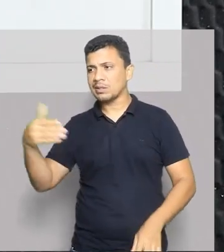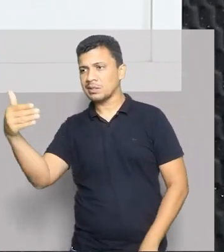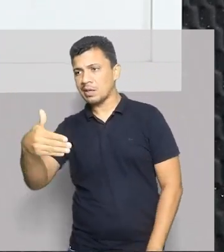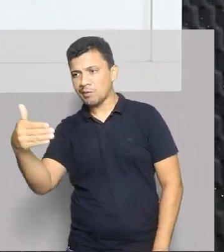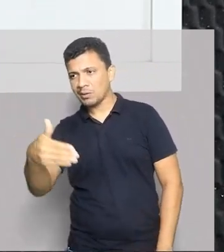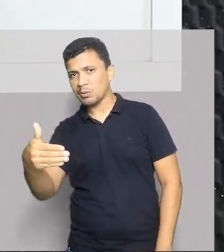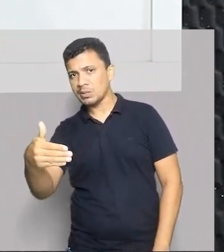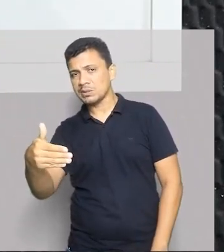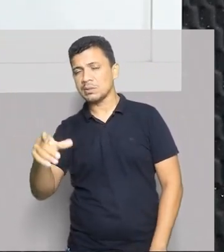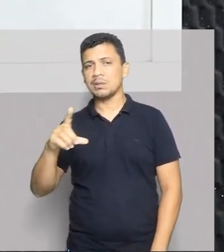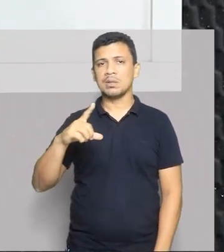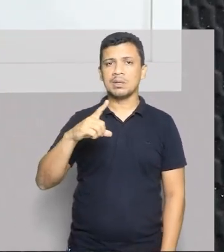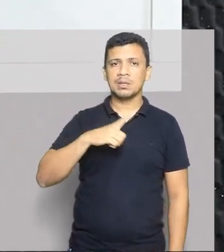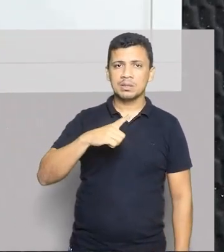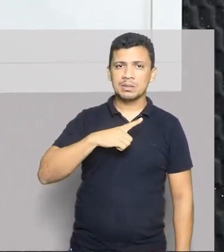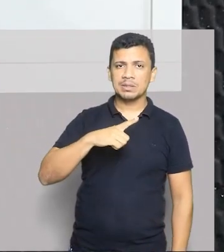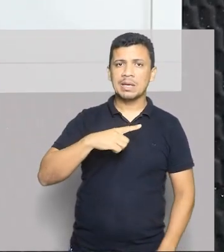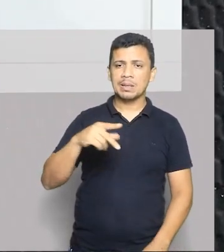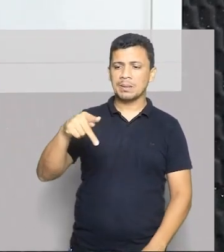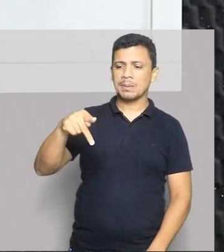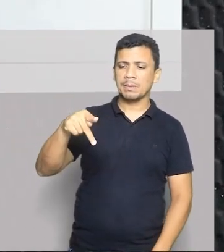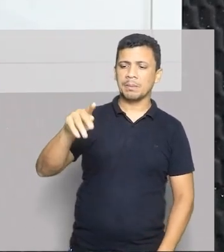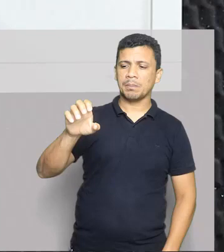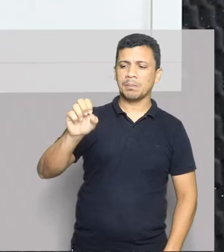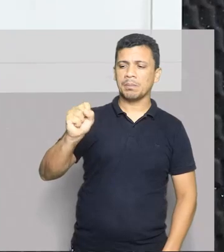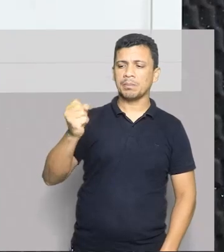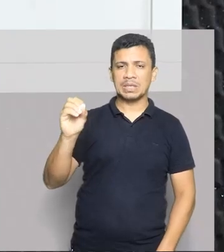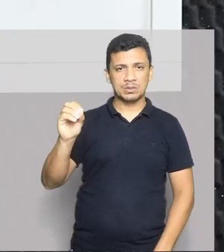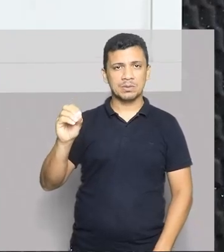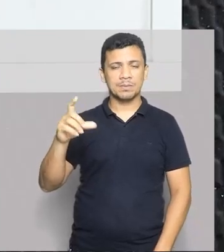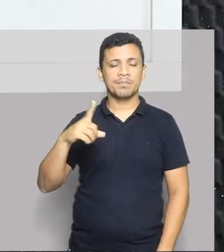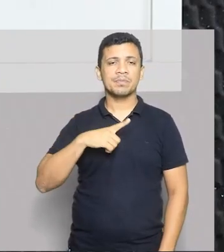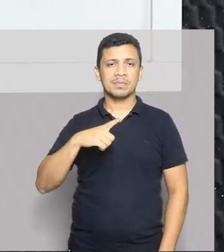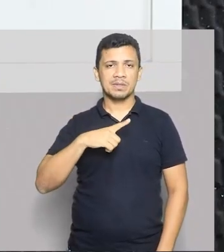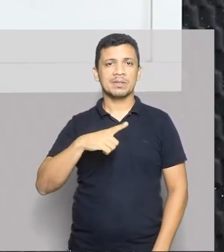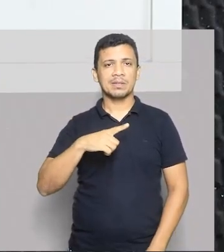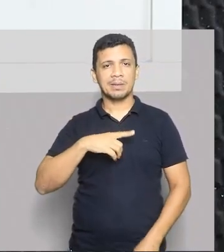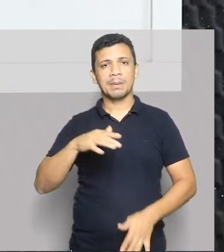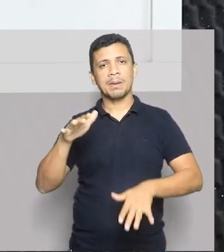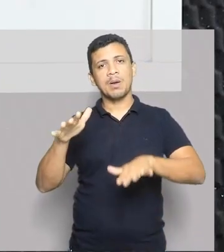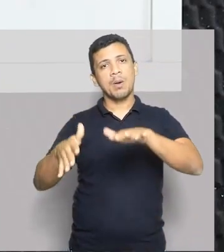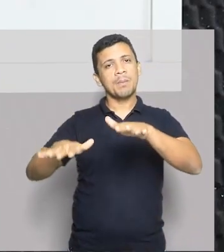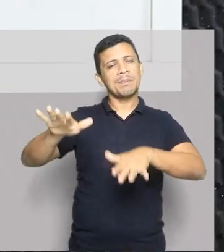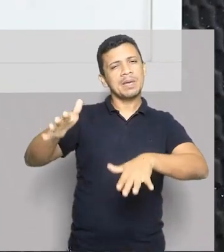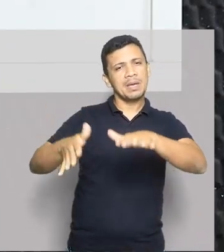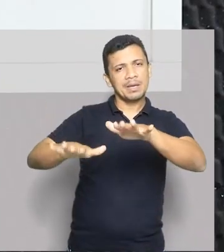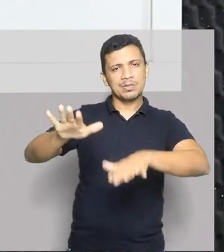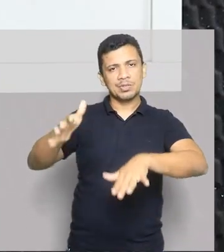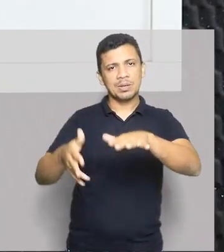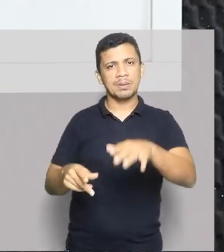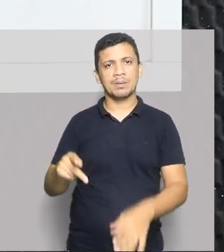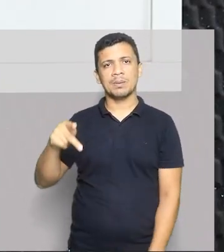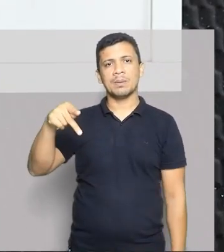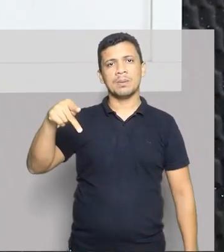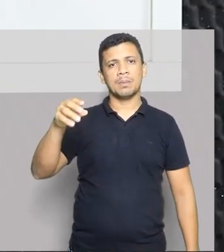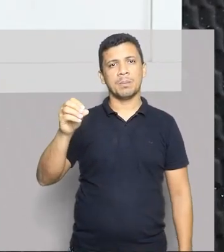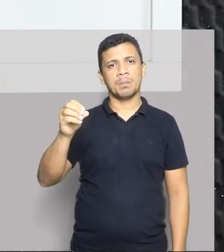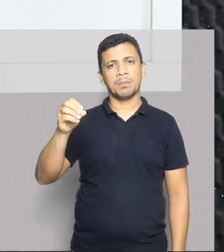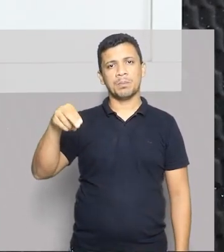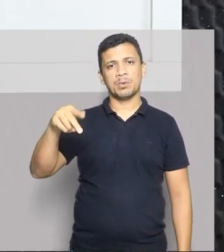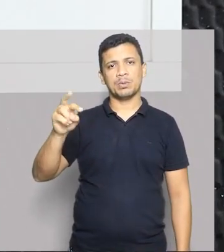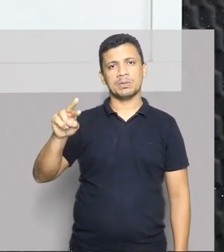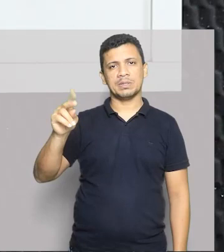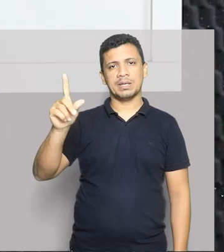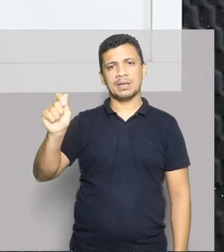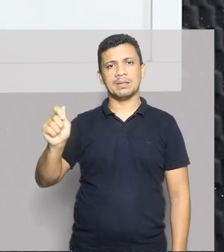frequência, ela atribui os dados a um peso, e aí você tem uma questão envolvendo média ponderada.